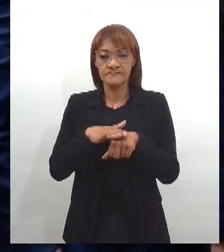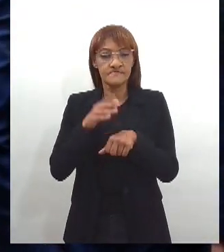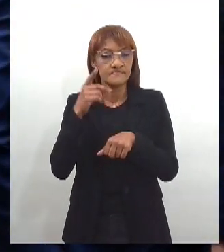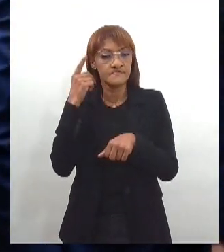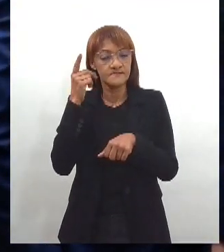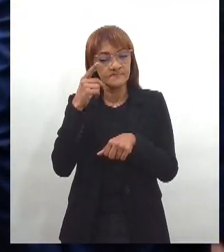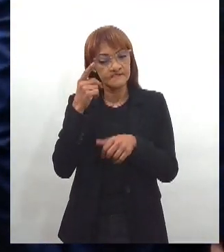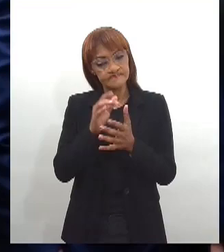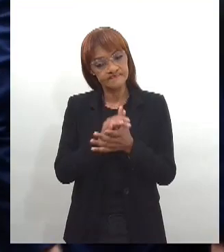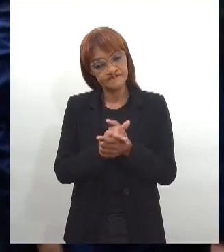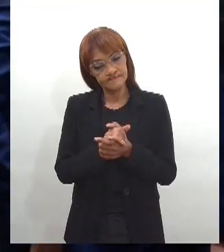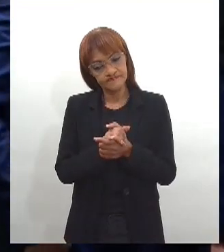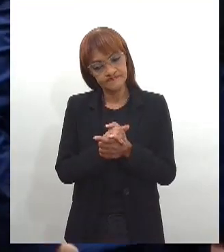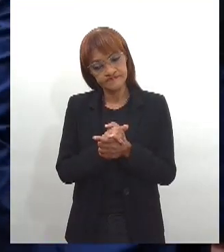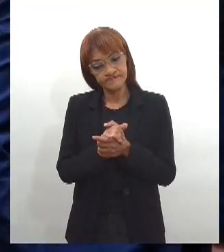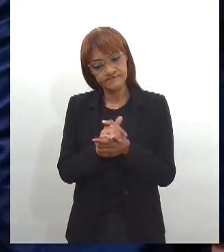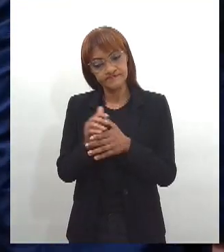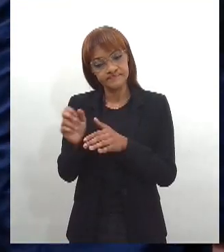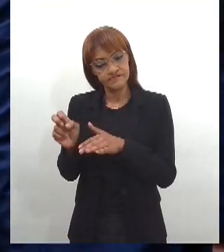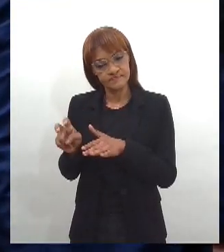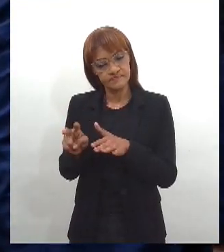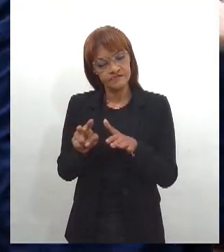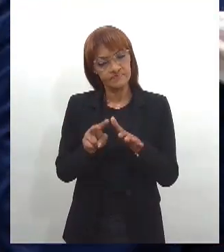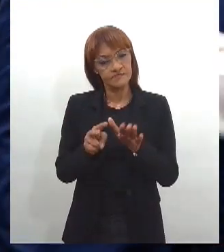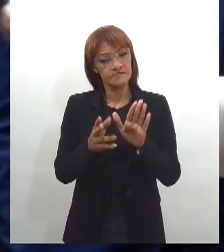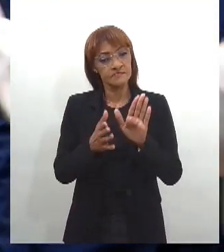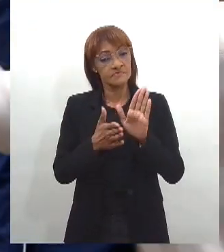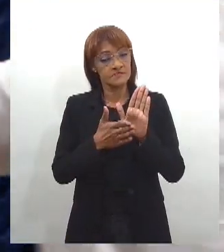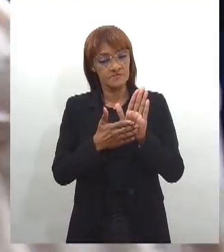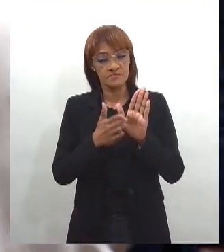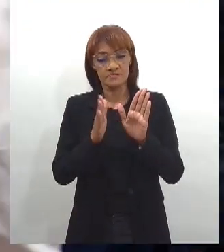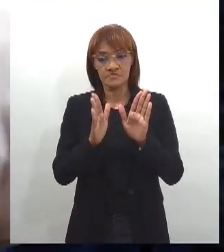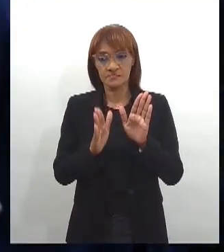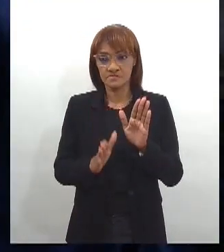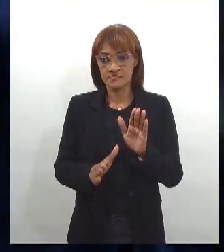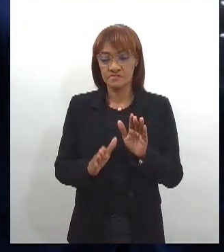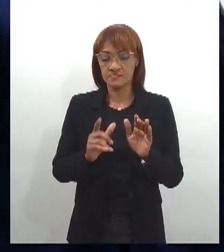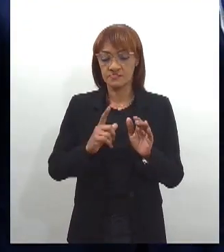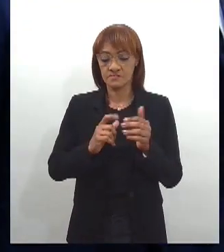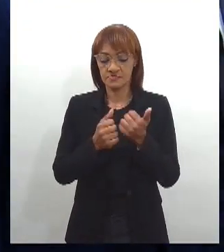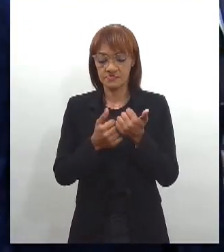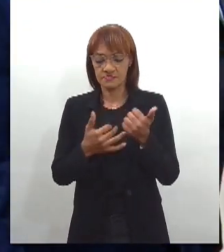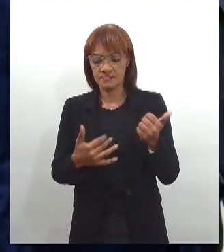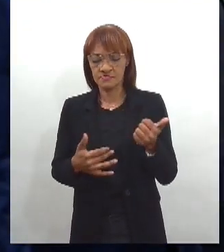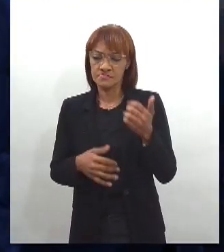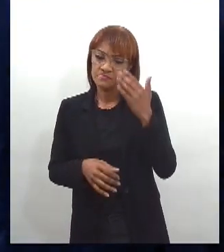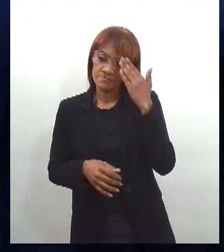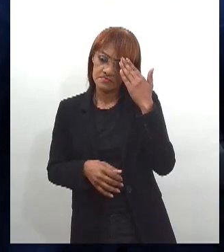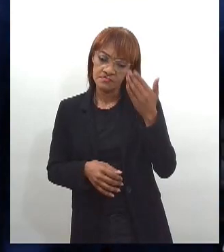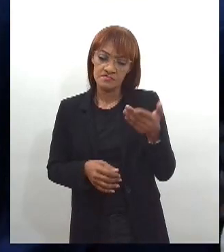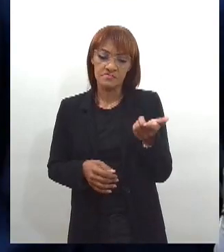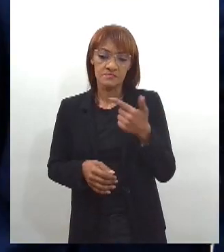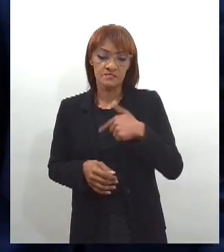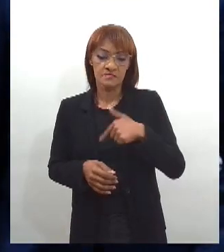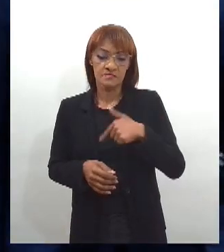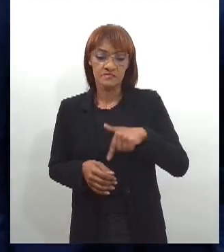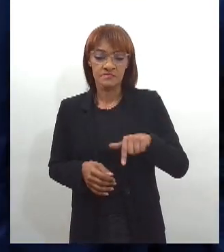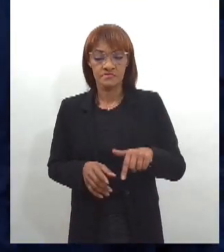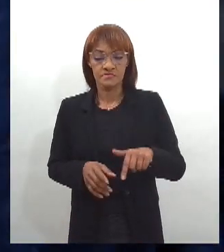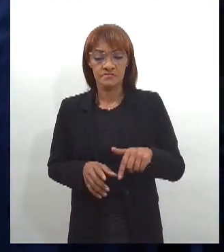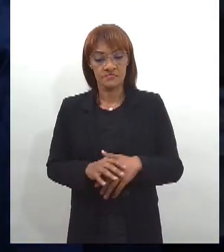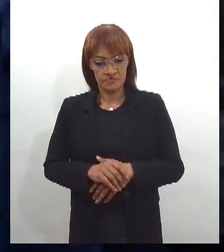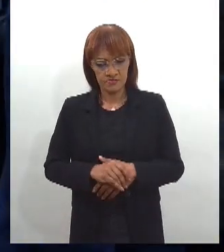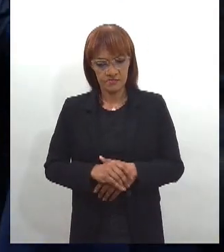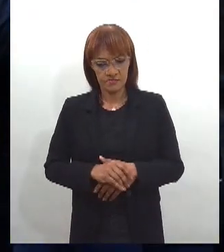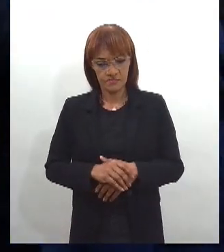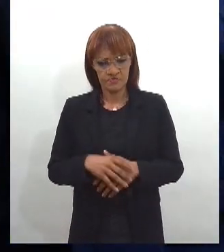né, conversando, foi proposta a realização da antecipação da mesa e fico muito grato. Mais uma vez, né, só modificamos a quarta secretária, que foi um